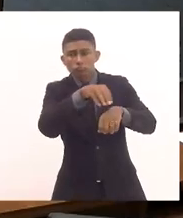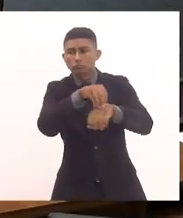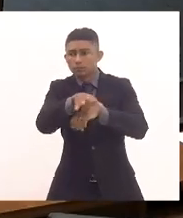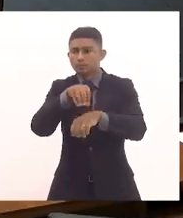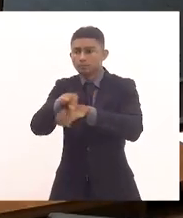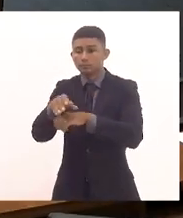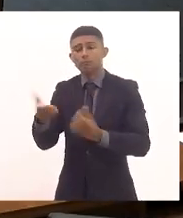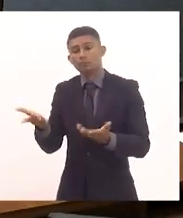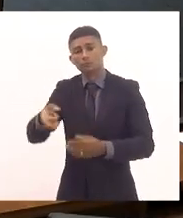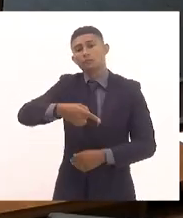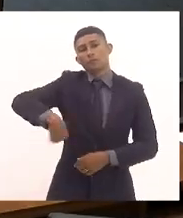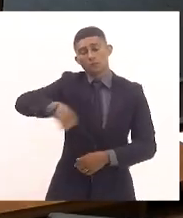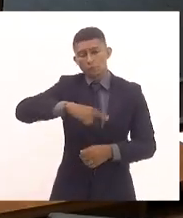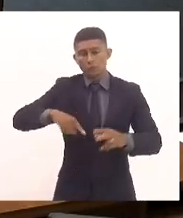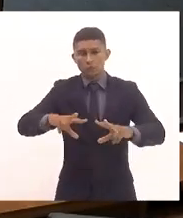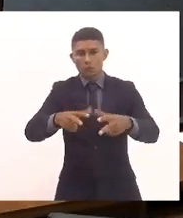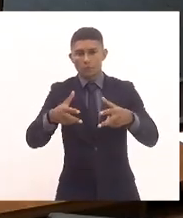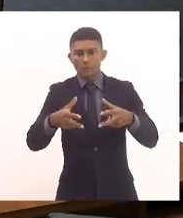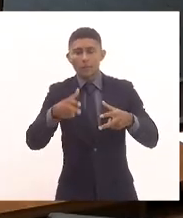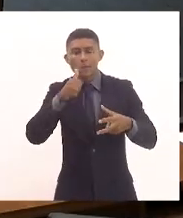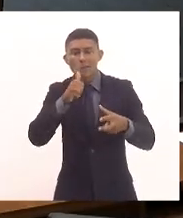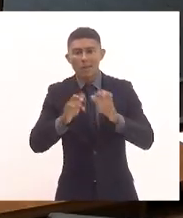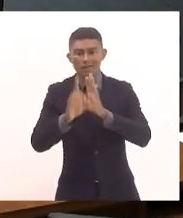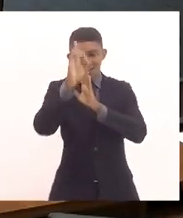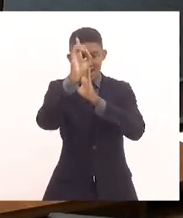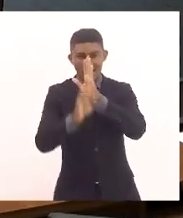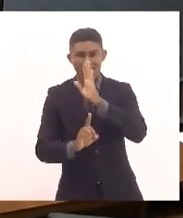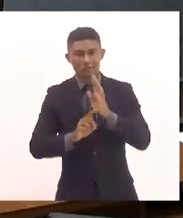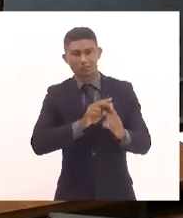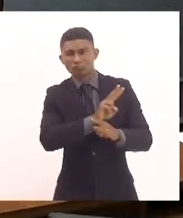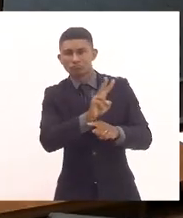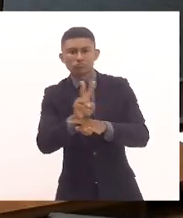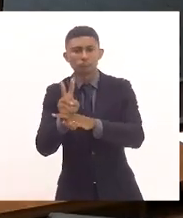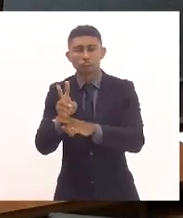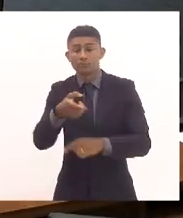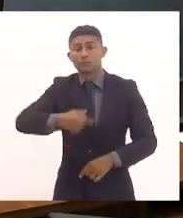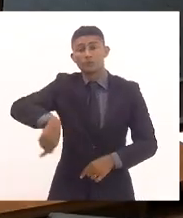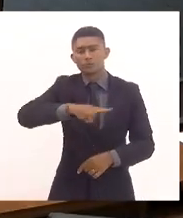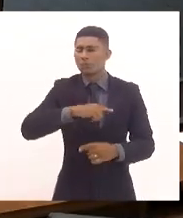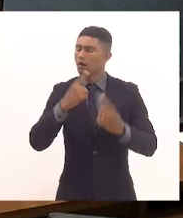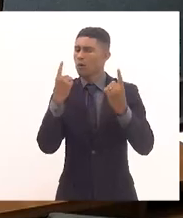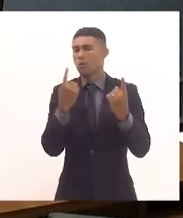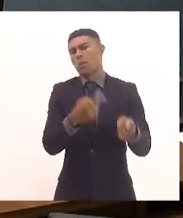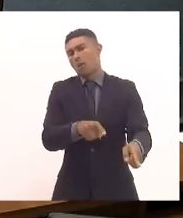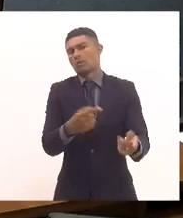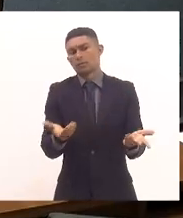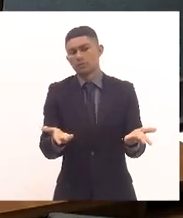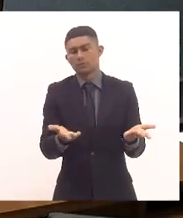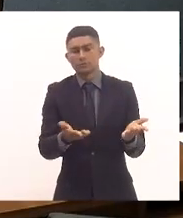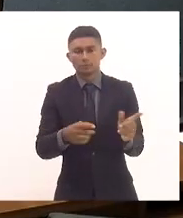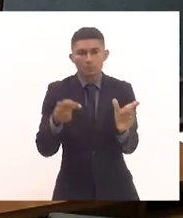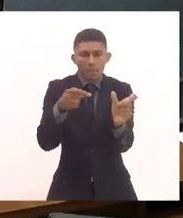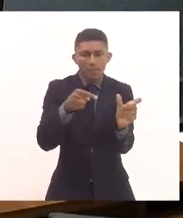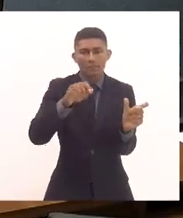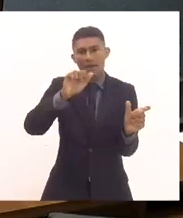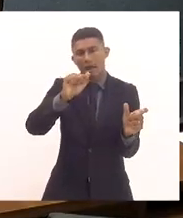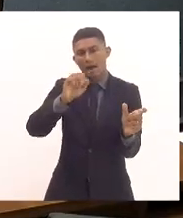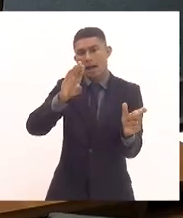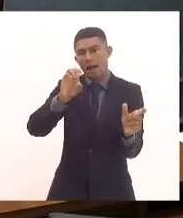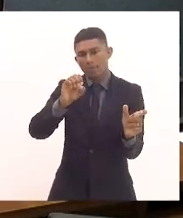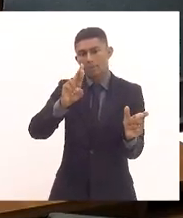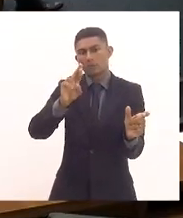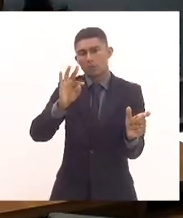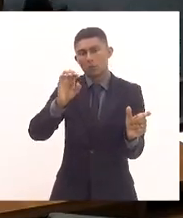da Comissão de Defesa dos Direitos da Mulher, nós somos contrária à retirada da palavra aborto.